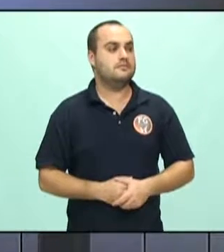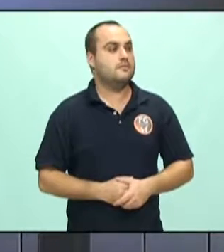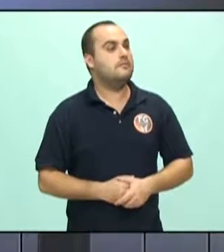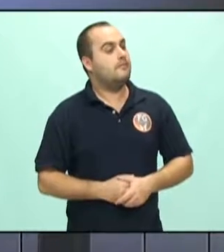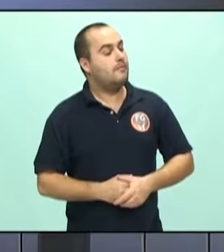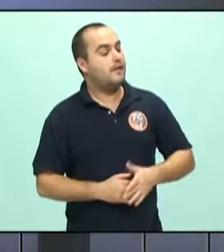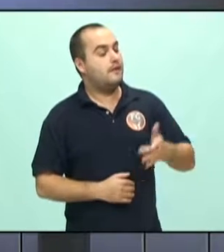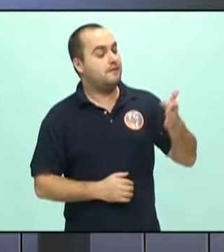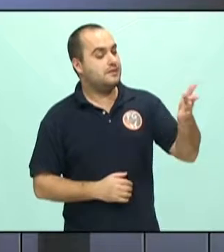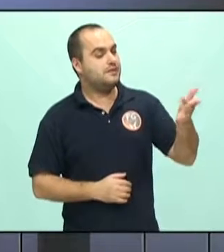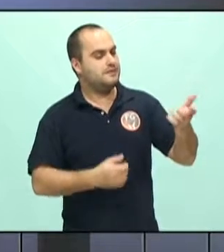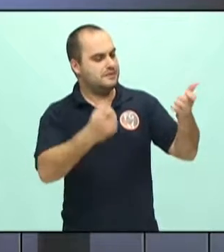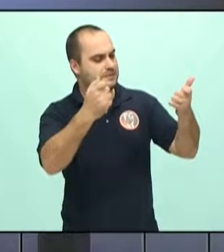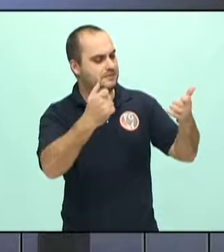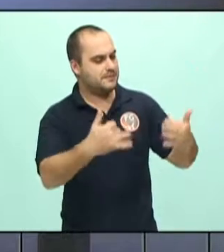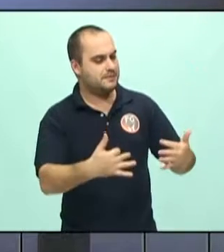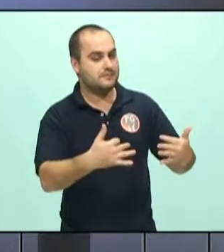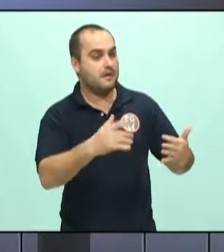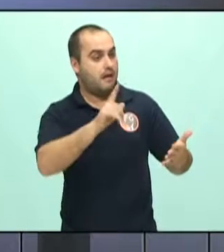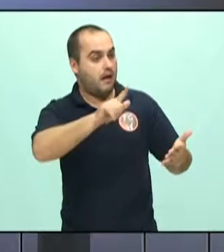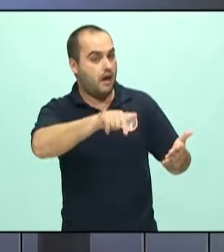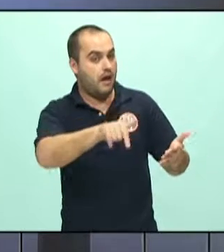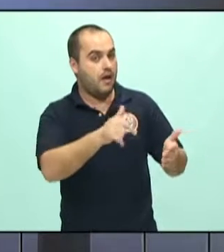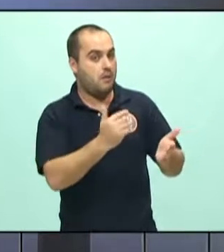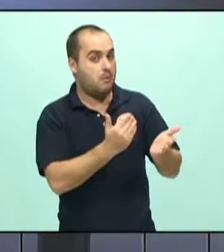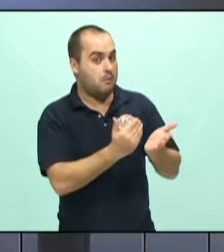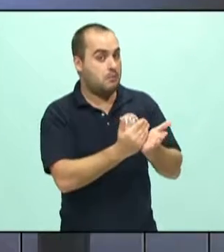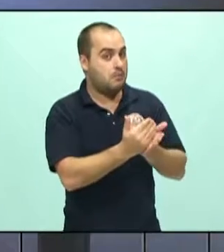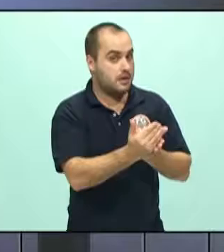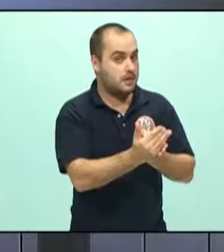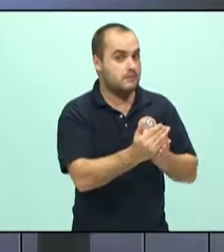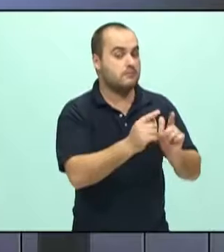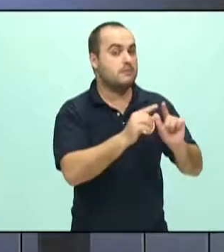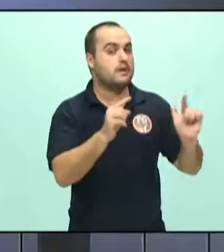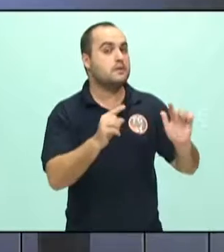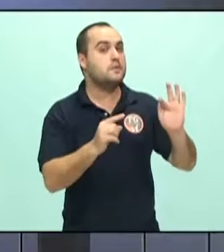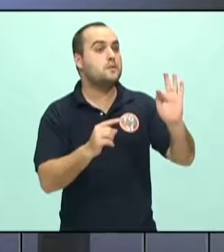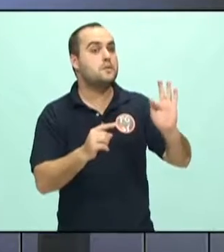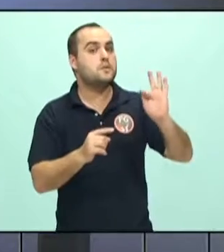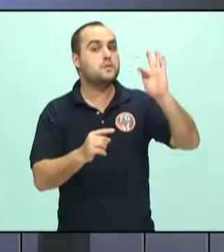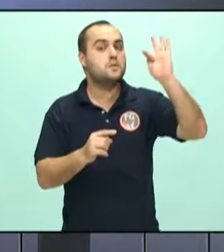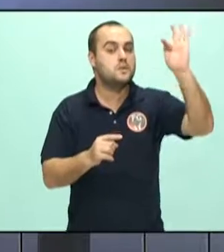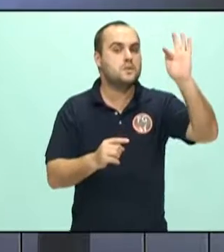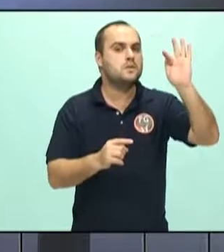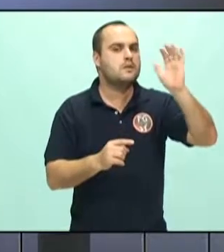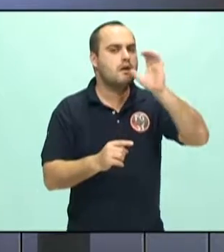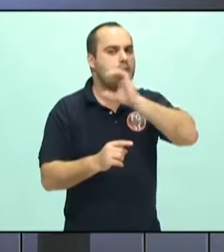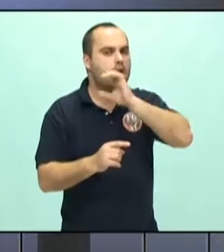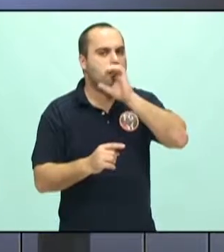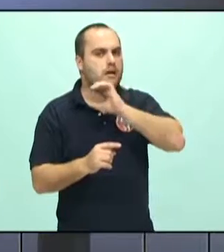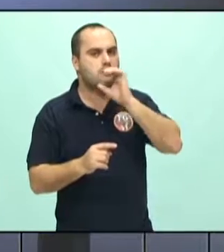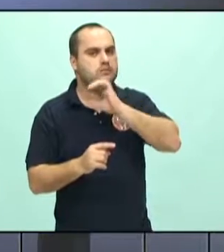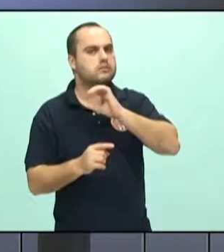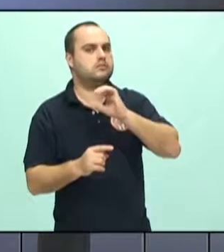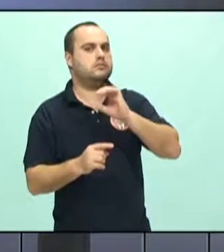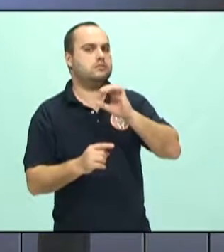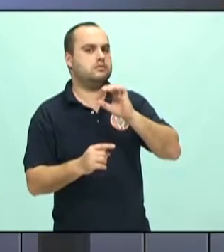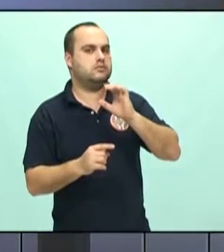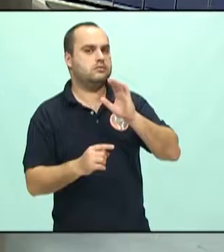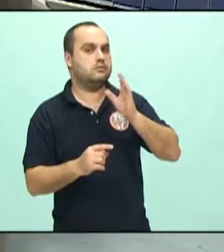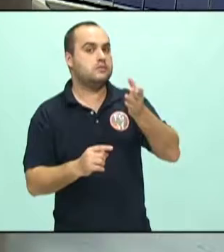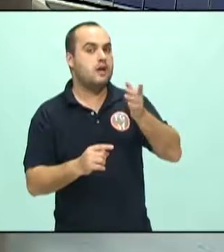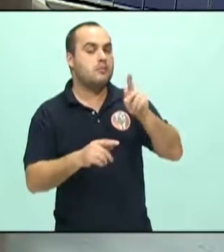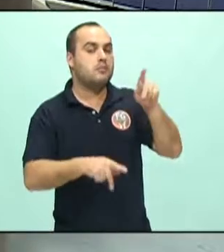processo que se inicia mas que provavelmente os frutos poderão ser percebidos em décadas também uma uma